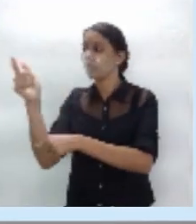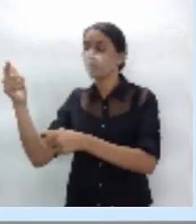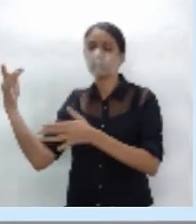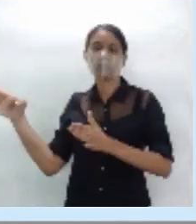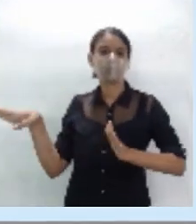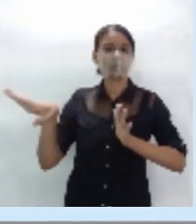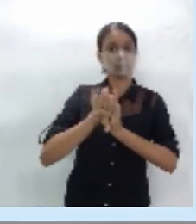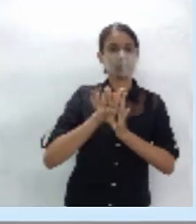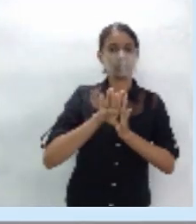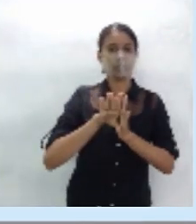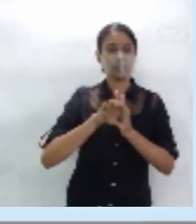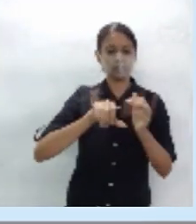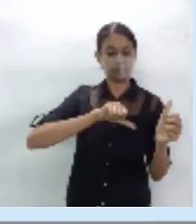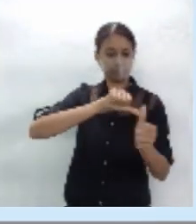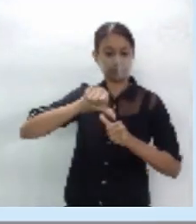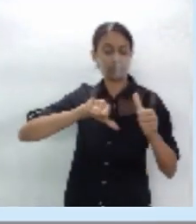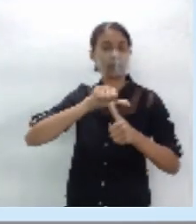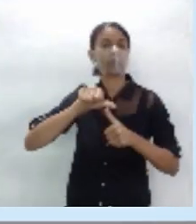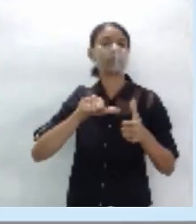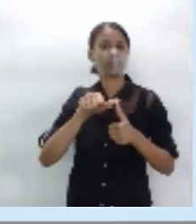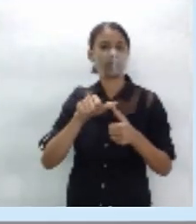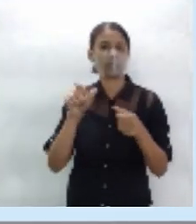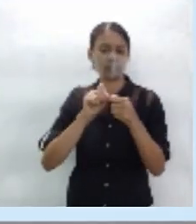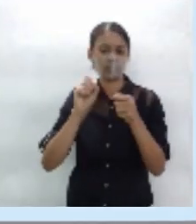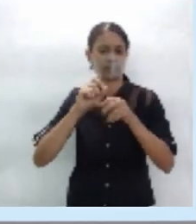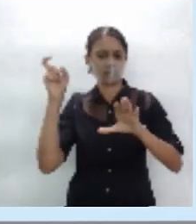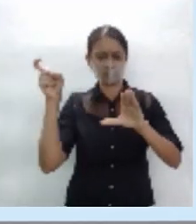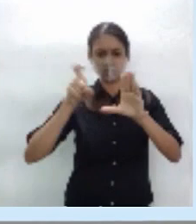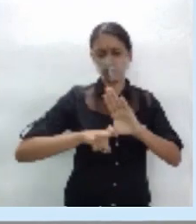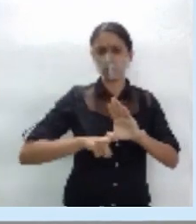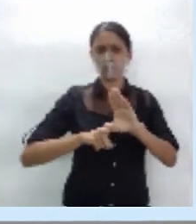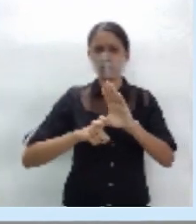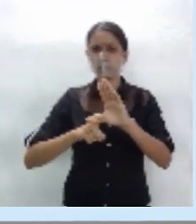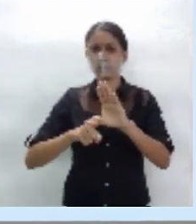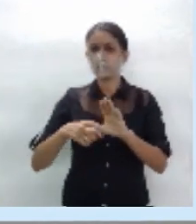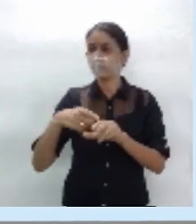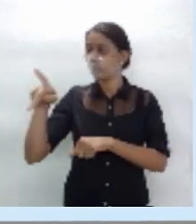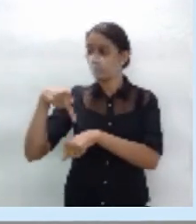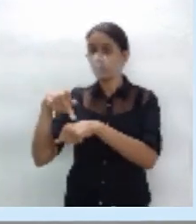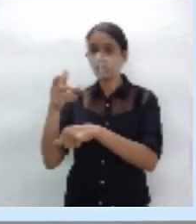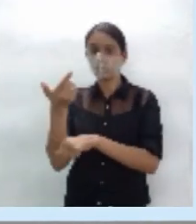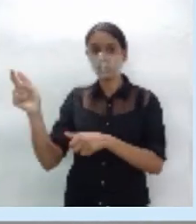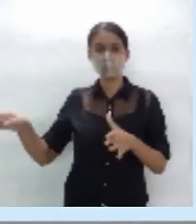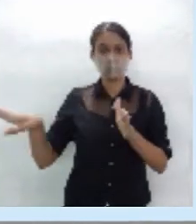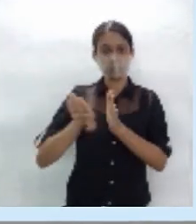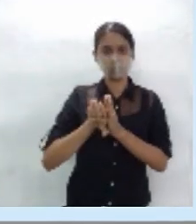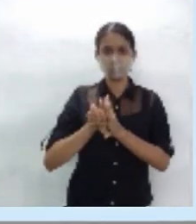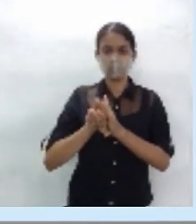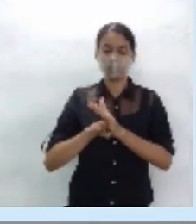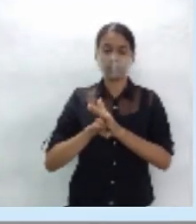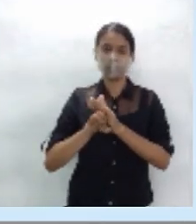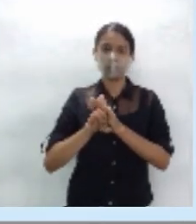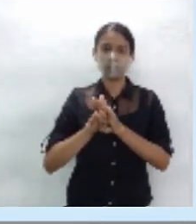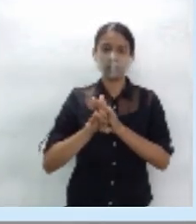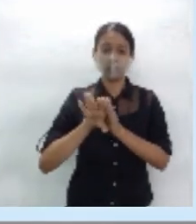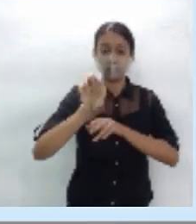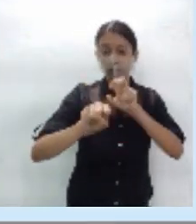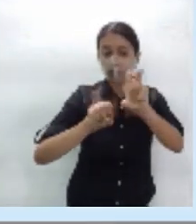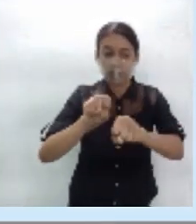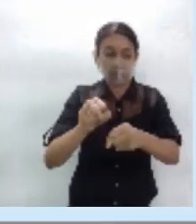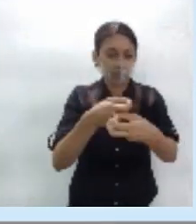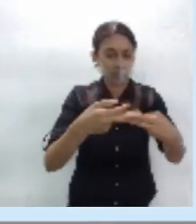essa dependência desses países a quais invadiam, sugava tudo que eles tinham, né,